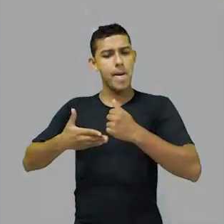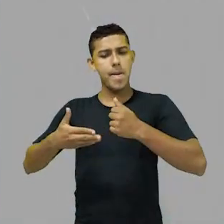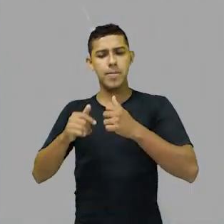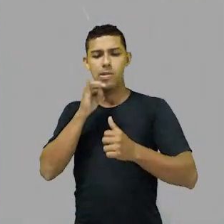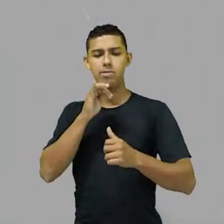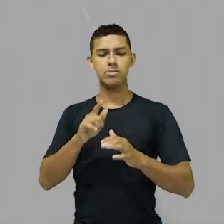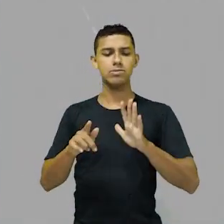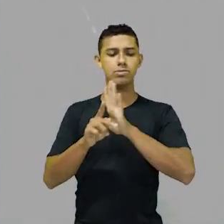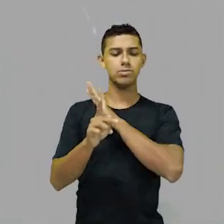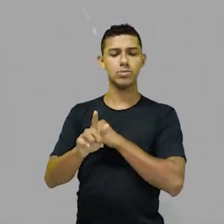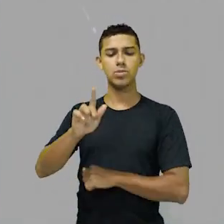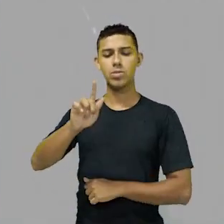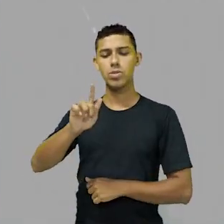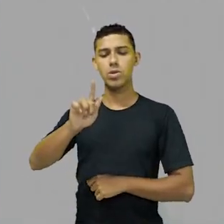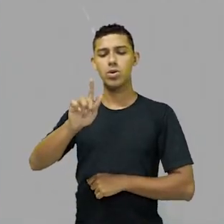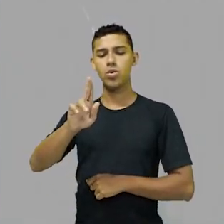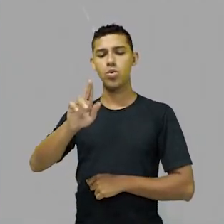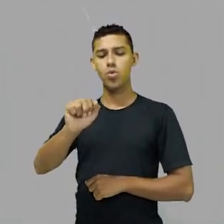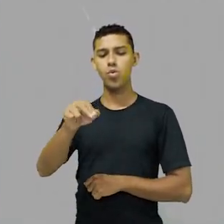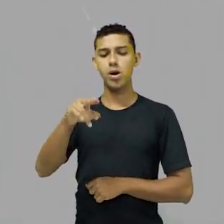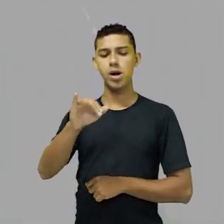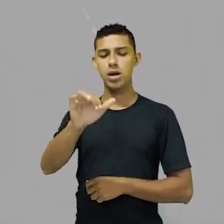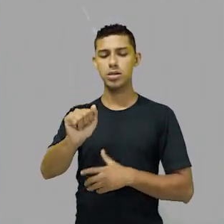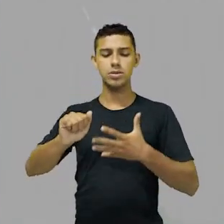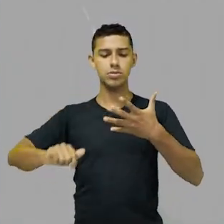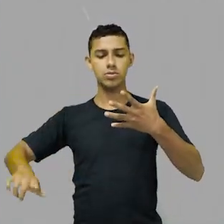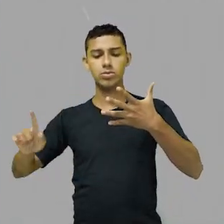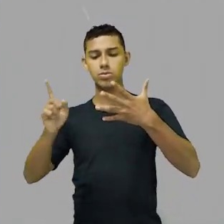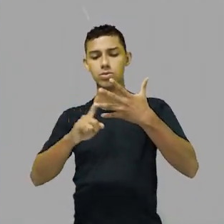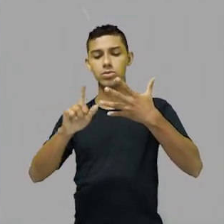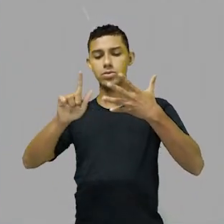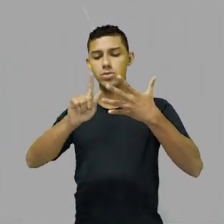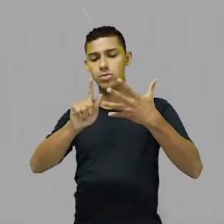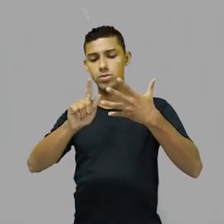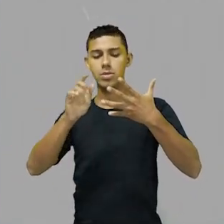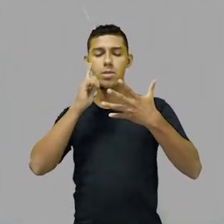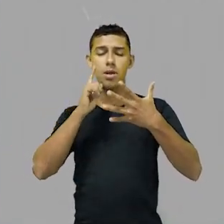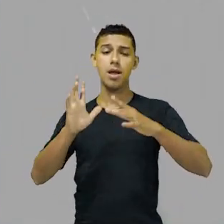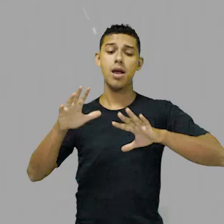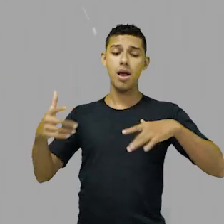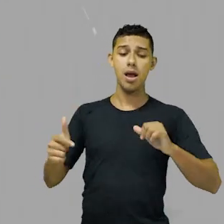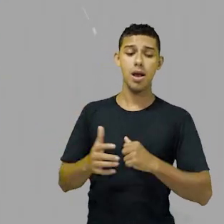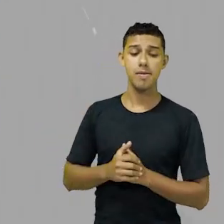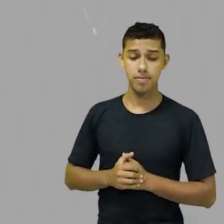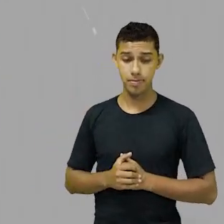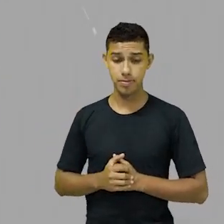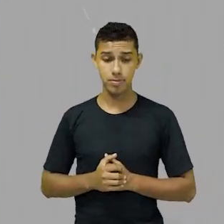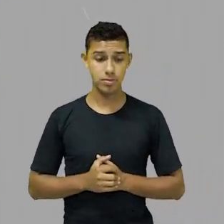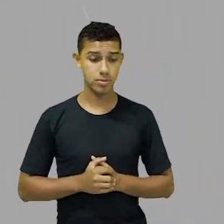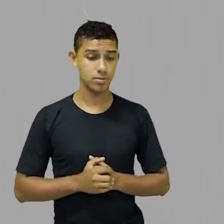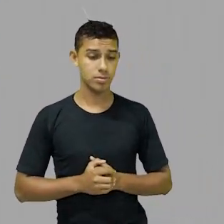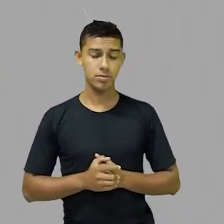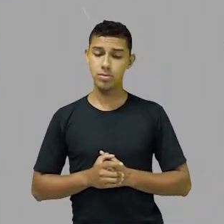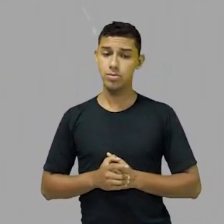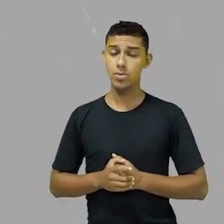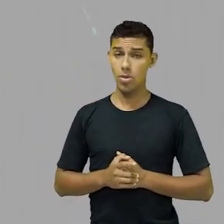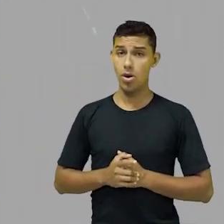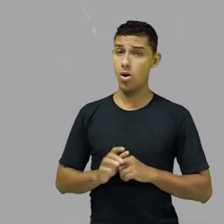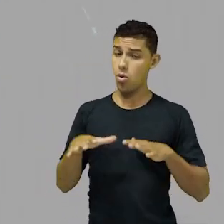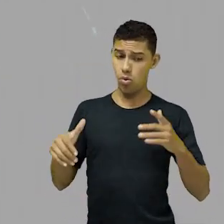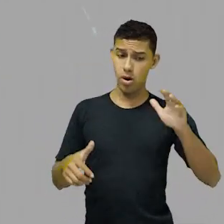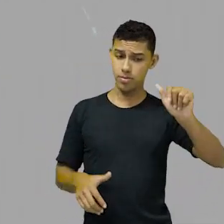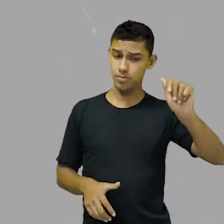guanina. Então, antes da gente responder, cada um ver qual é a alternativa correta, eu quero explicar para vocês